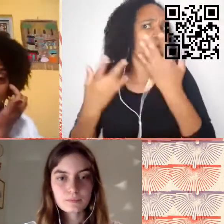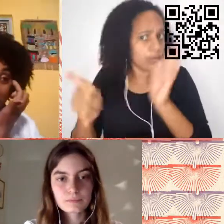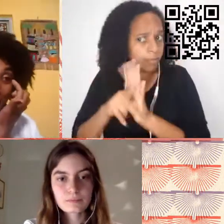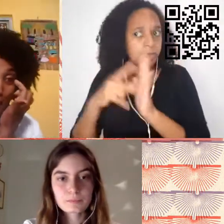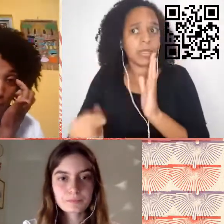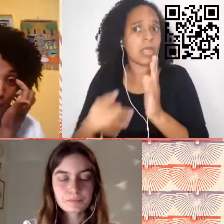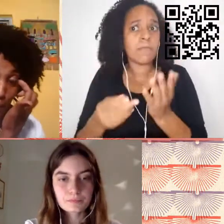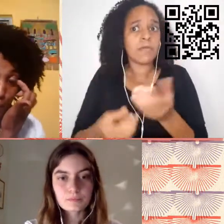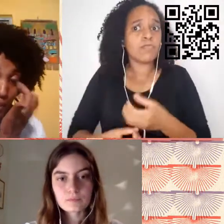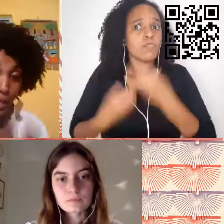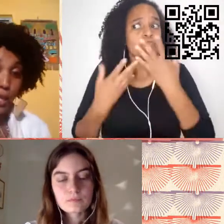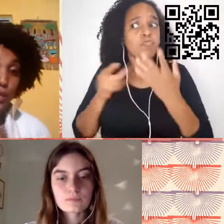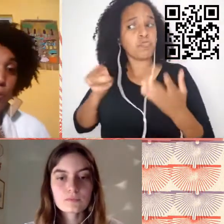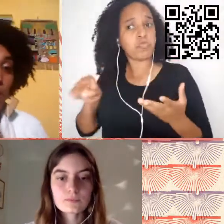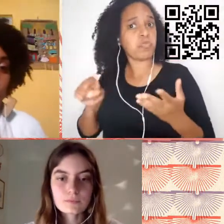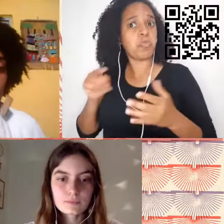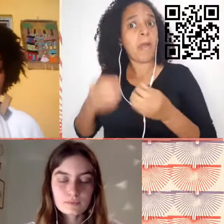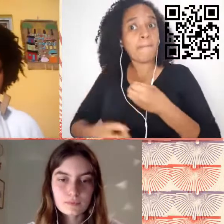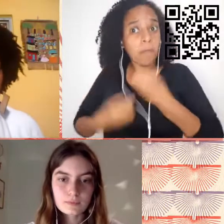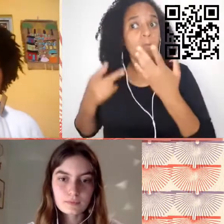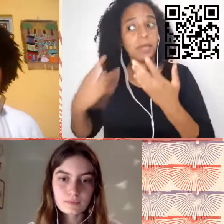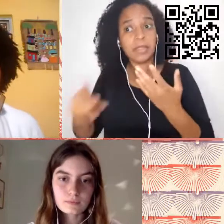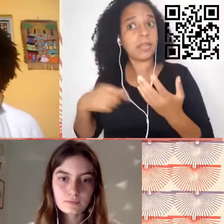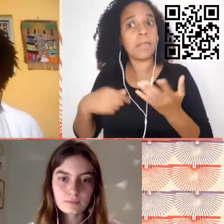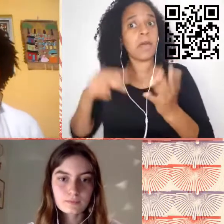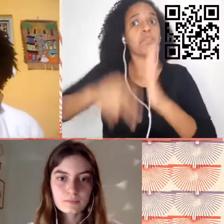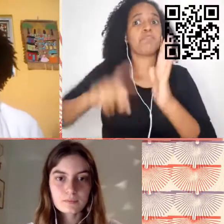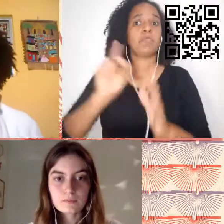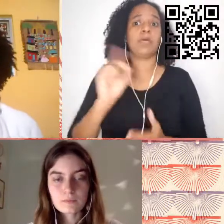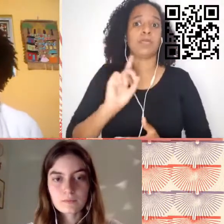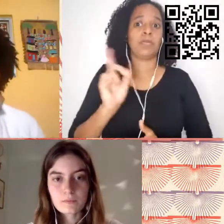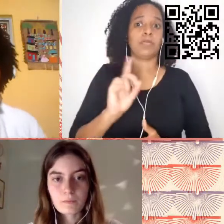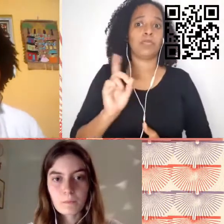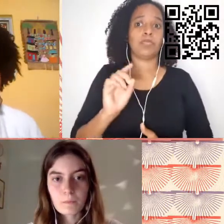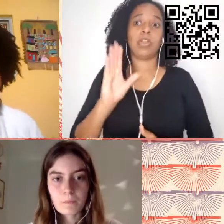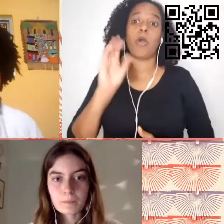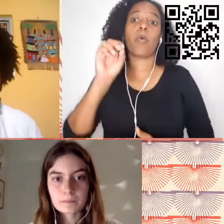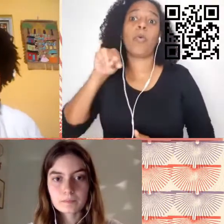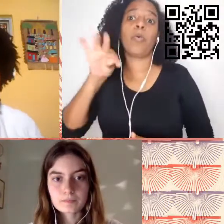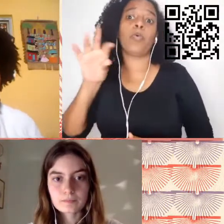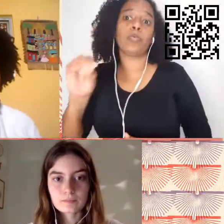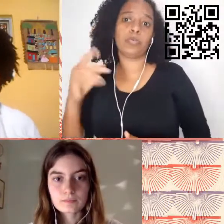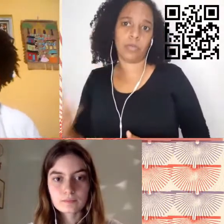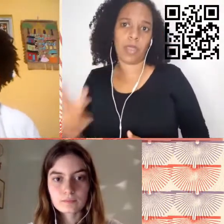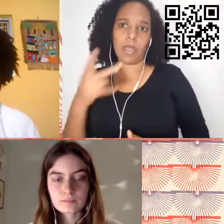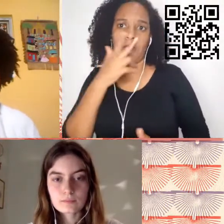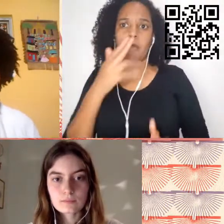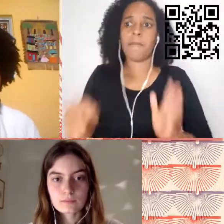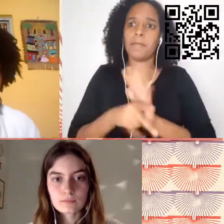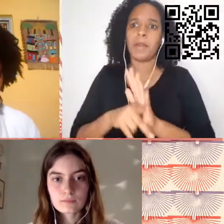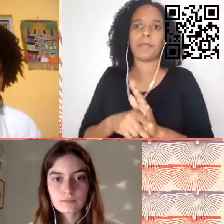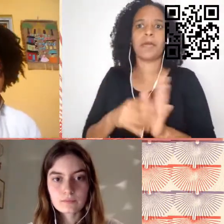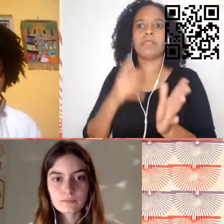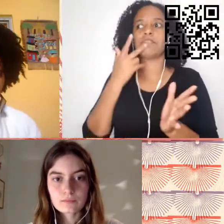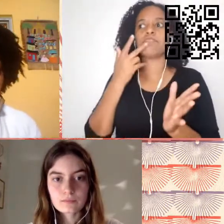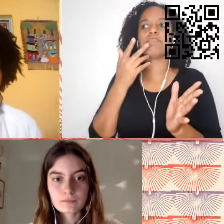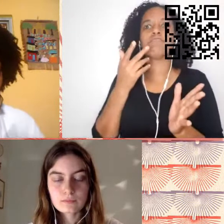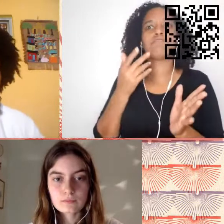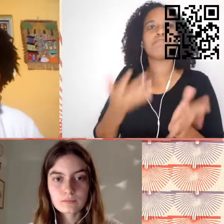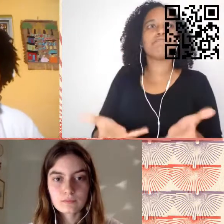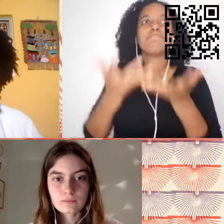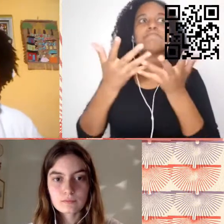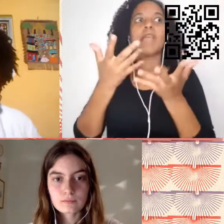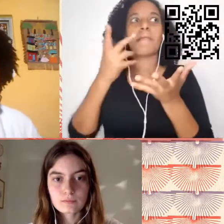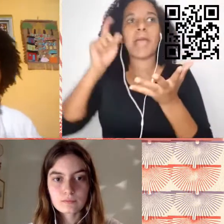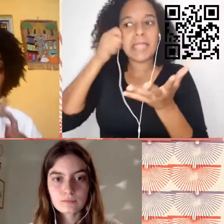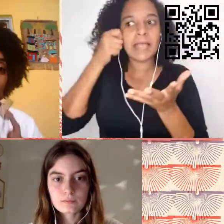essa evidência para as produções de poesia do Machado, mas em que a gente nega essa racialidade dele no processo de estudo, a